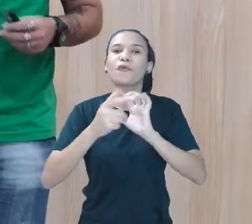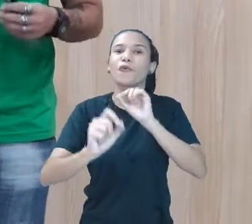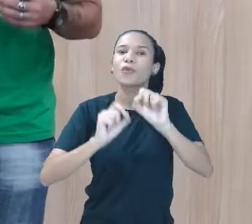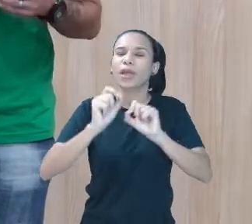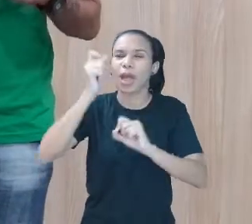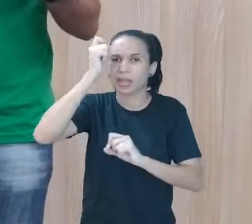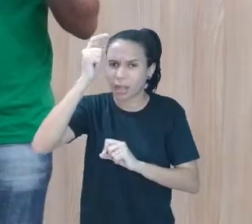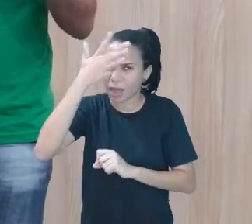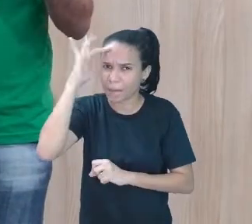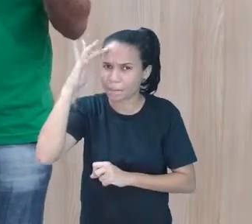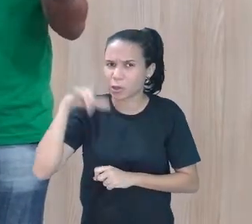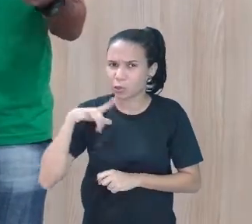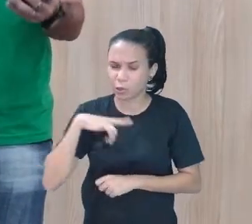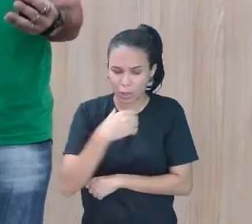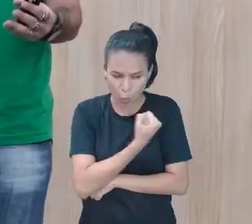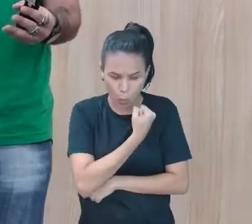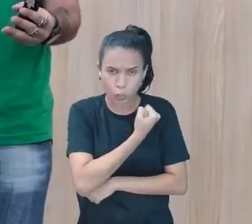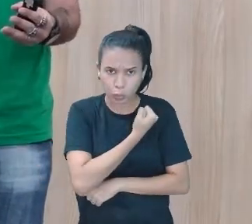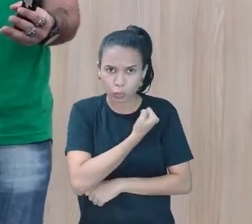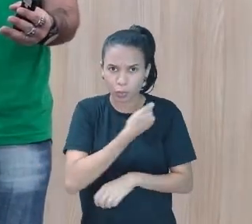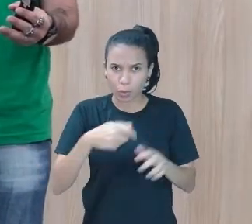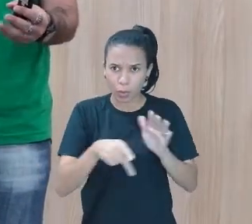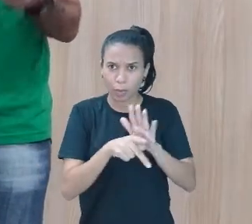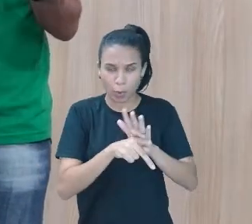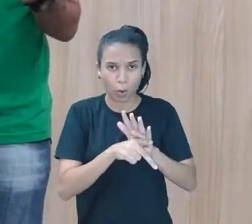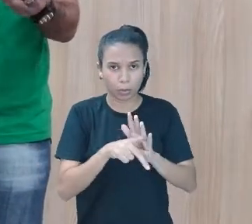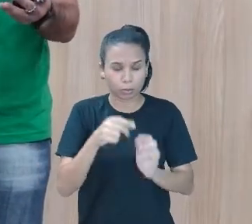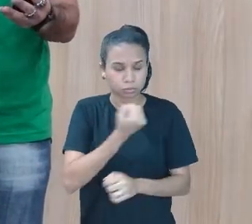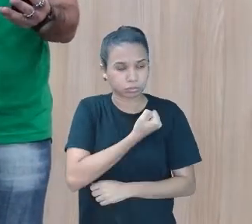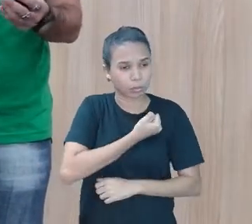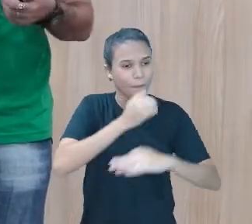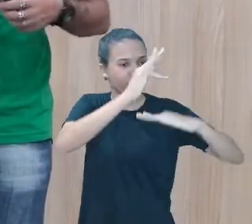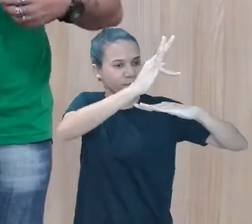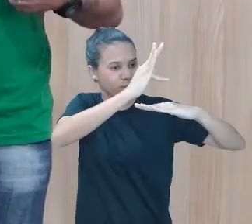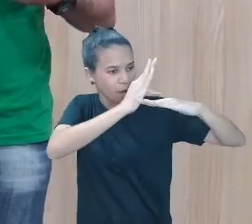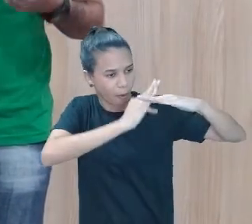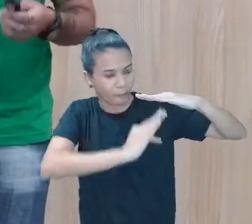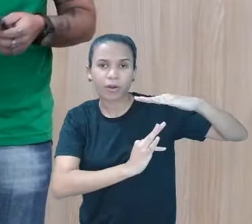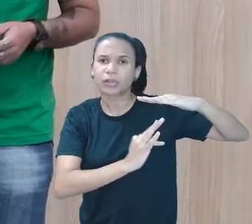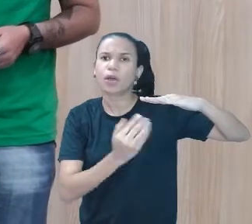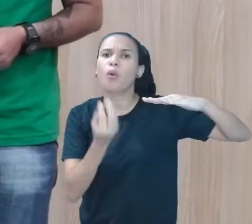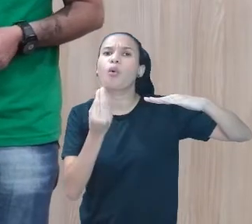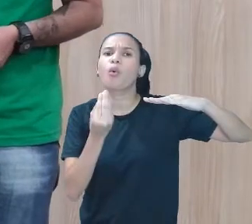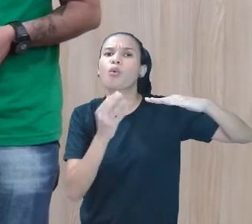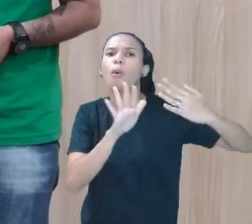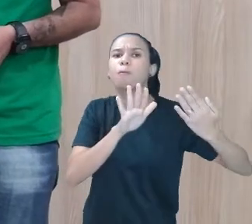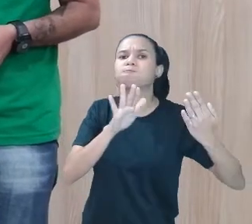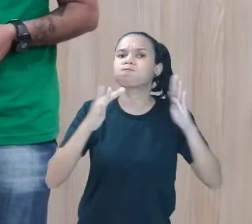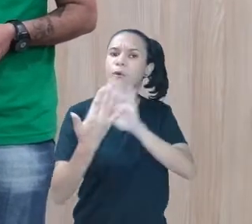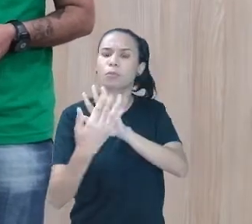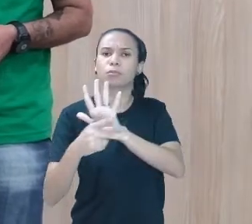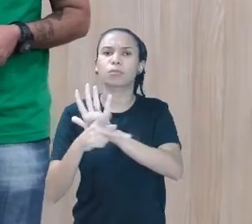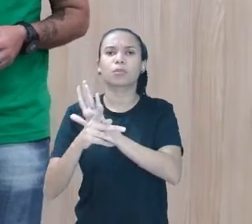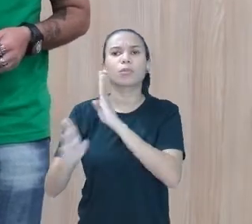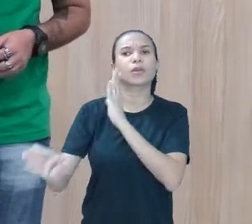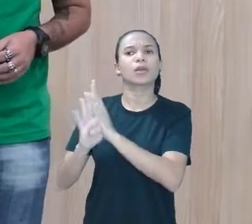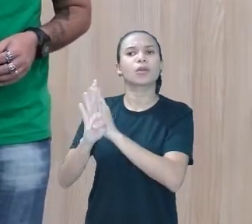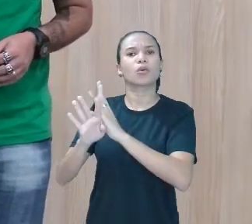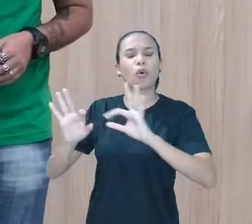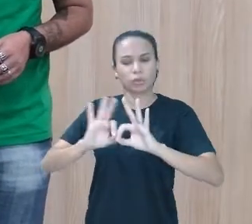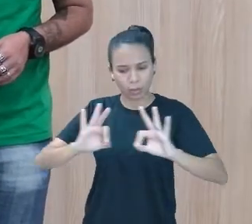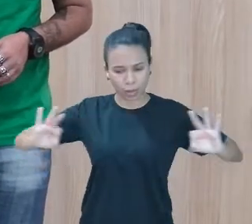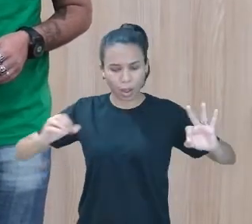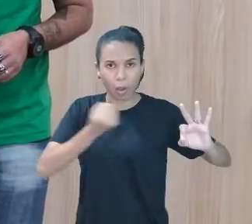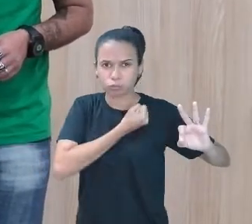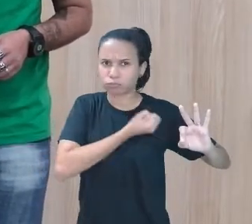ideia de que você, tendo um número na forma fracionária, como é que a gente identifica essa fração numa